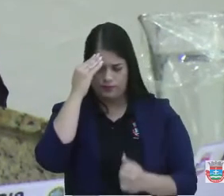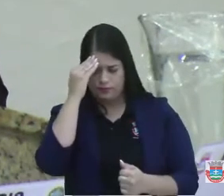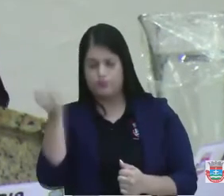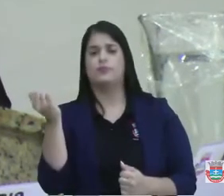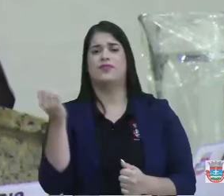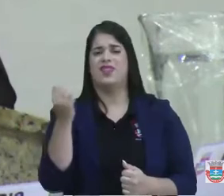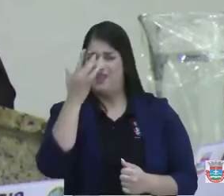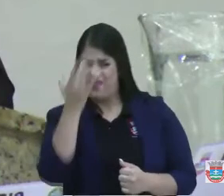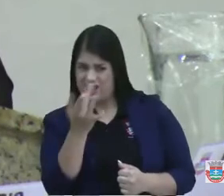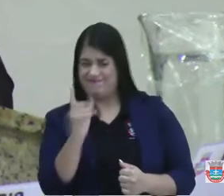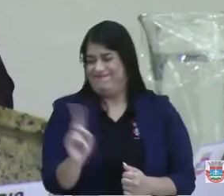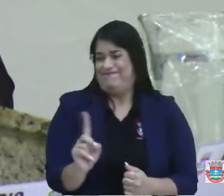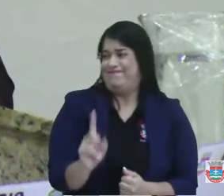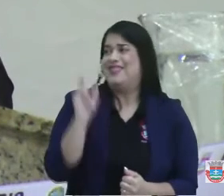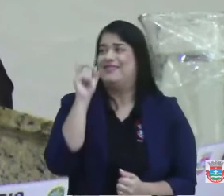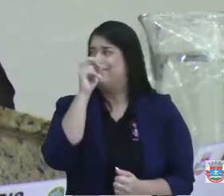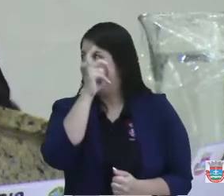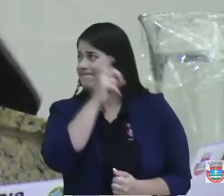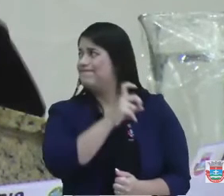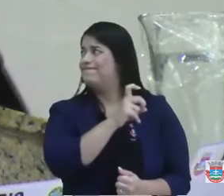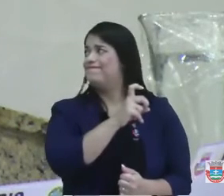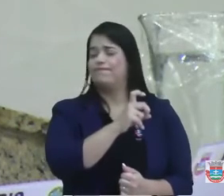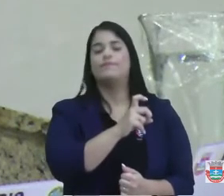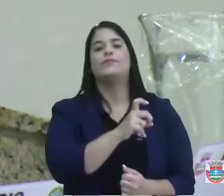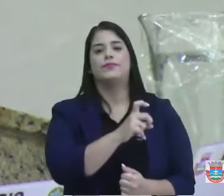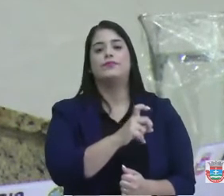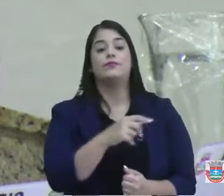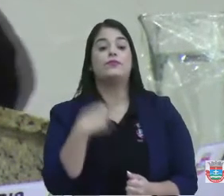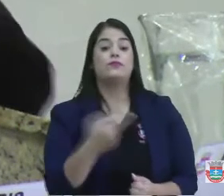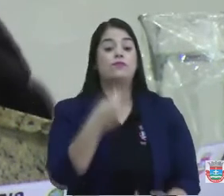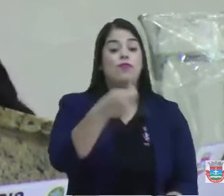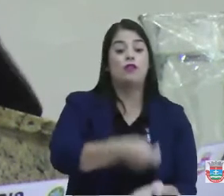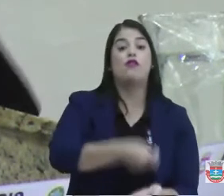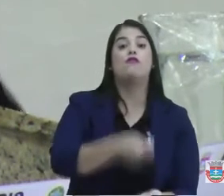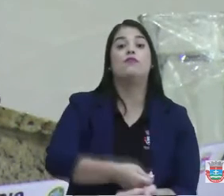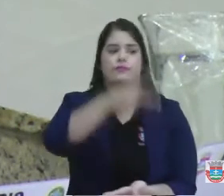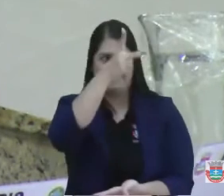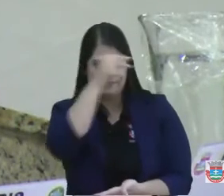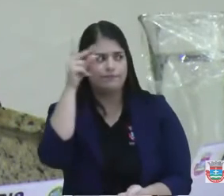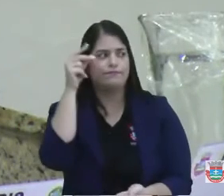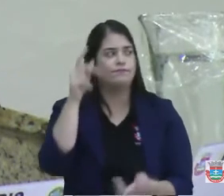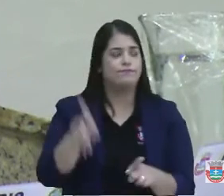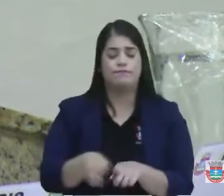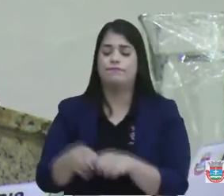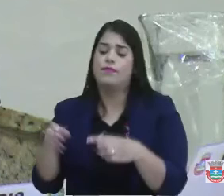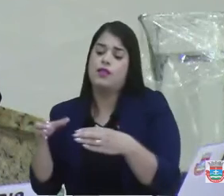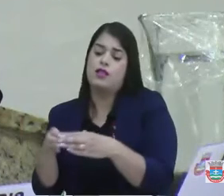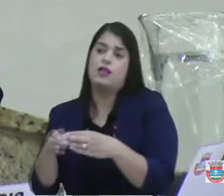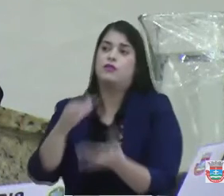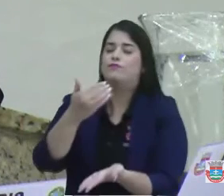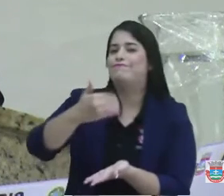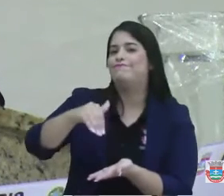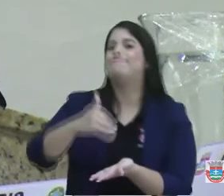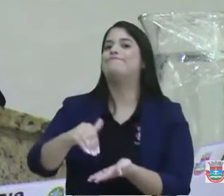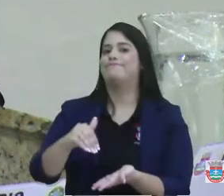é difícil estamos aqui para cobrar ao nosso prefeito é toda sua equipe todos secretário